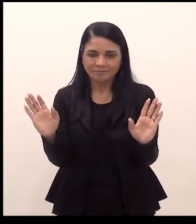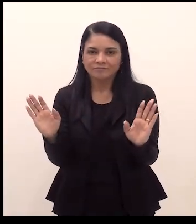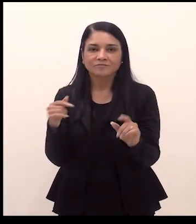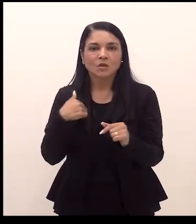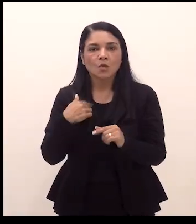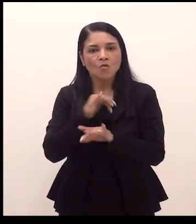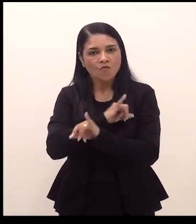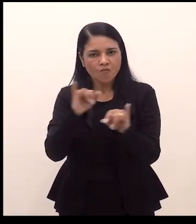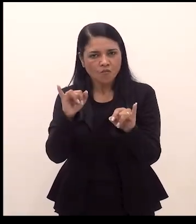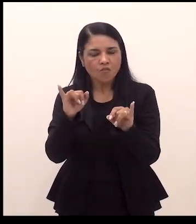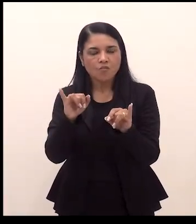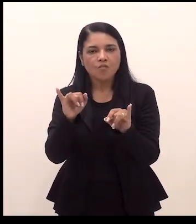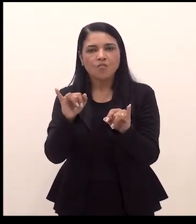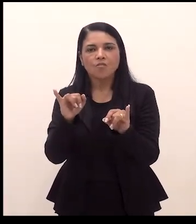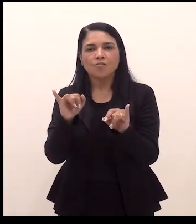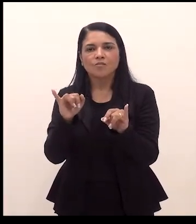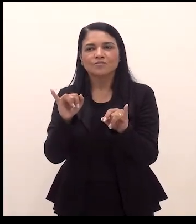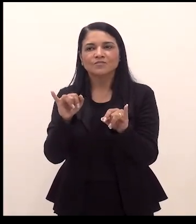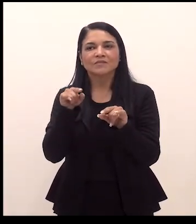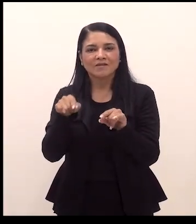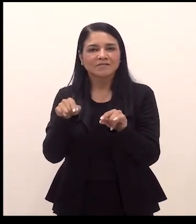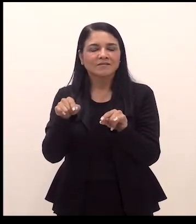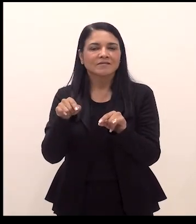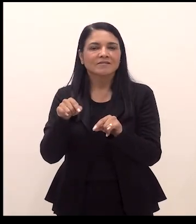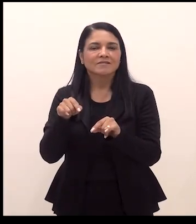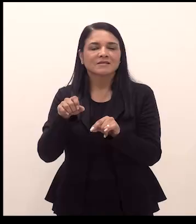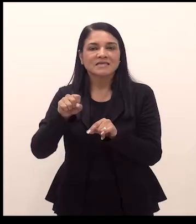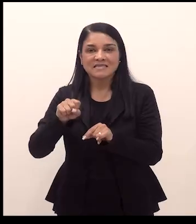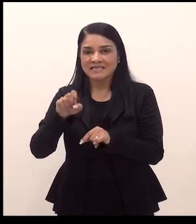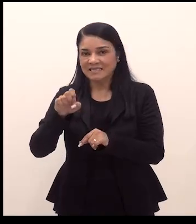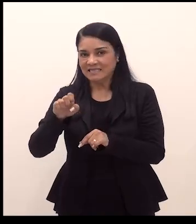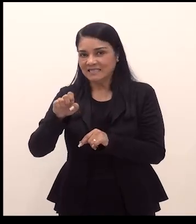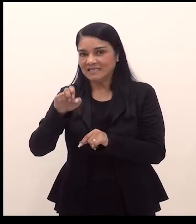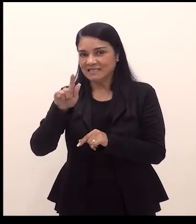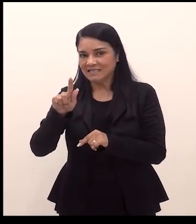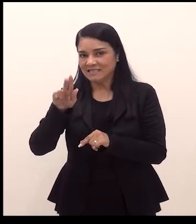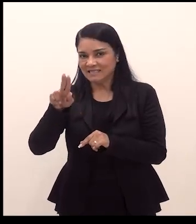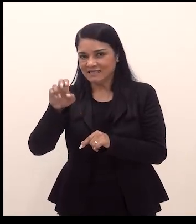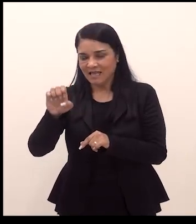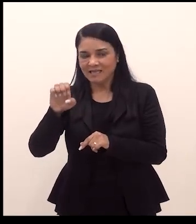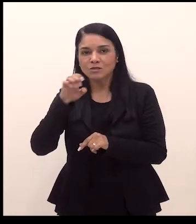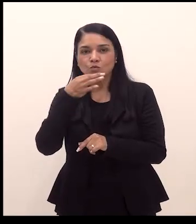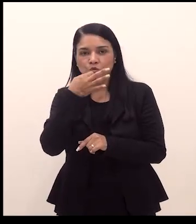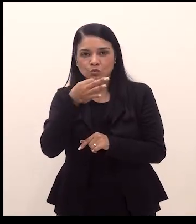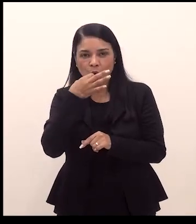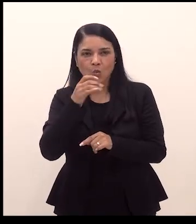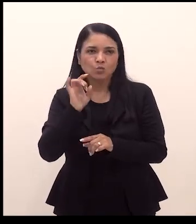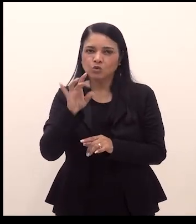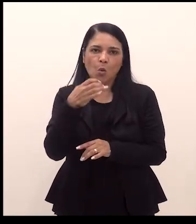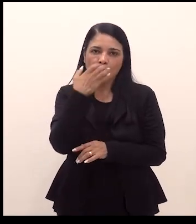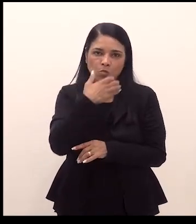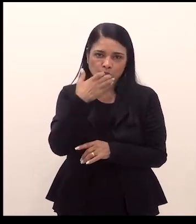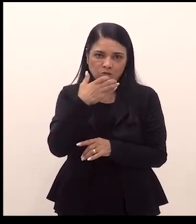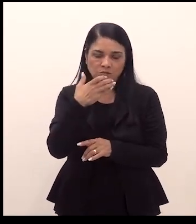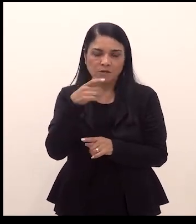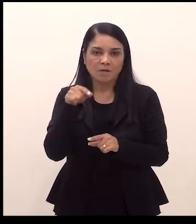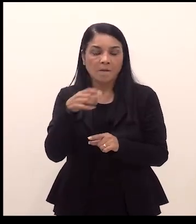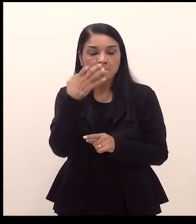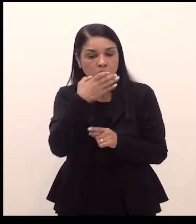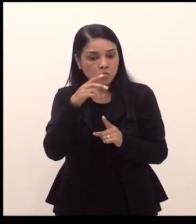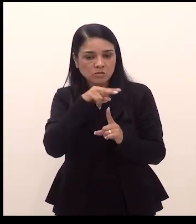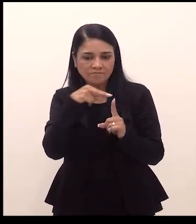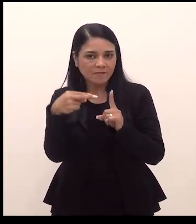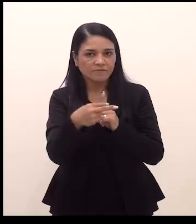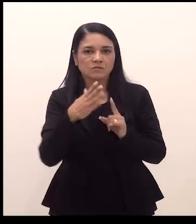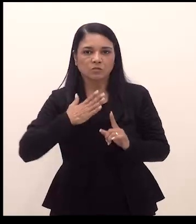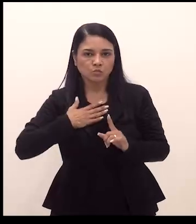nem ninguém. E eu costumo dizer que ali a gente fala não só de música. Música é a forma que eu vejo o mundo, né? A